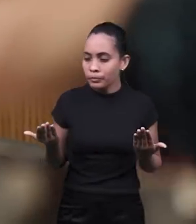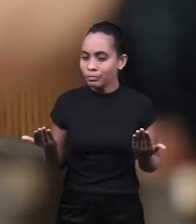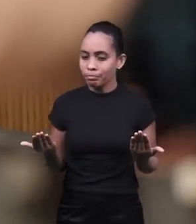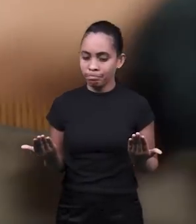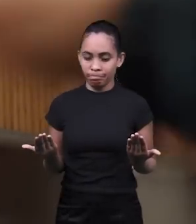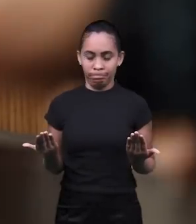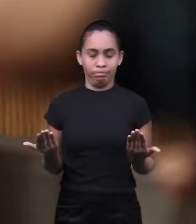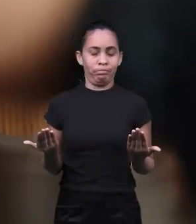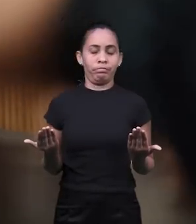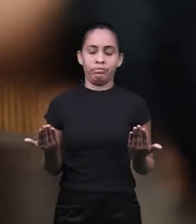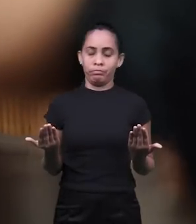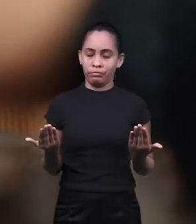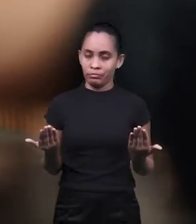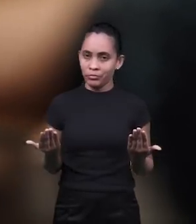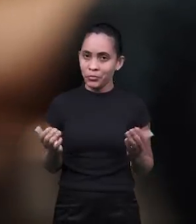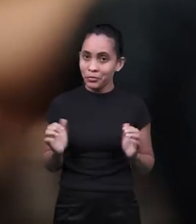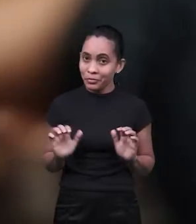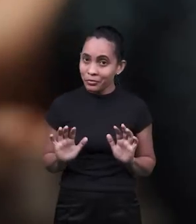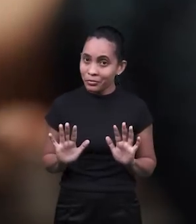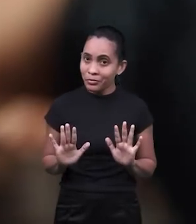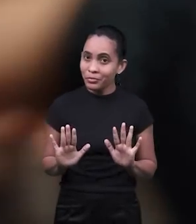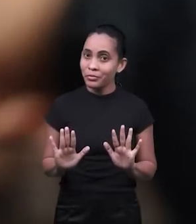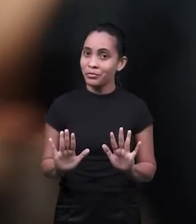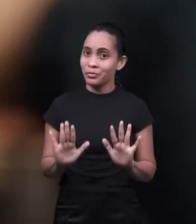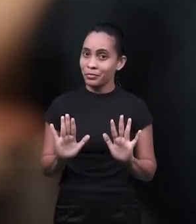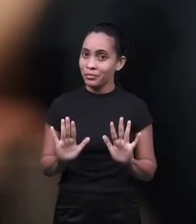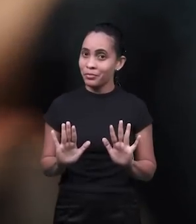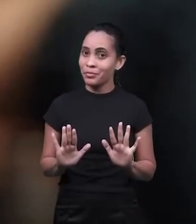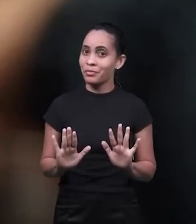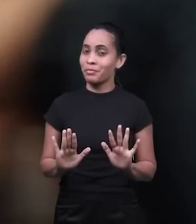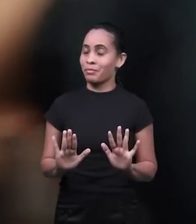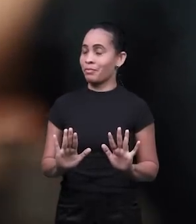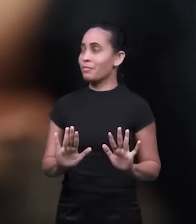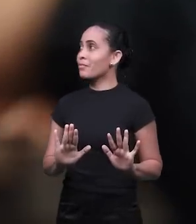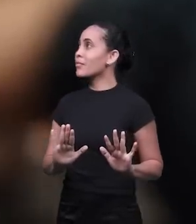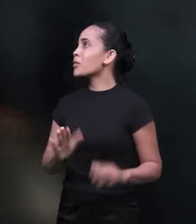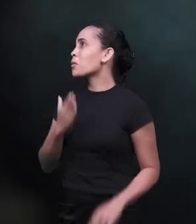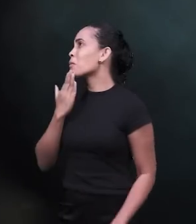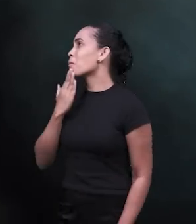caminhar, pra Ele a mão vou